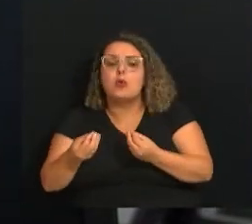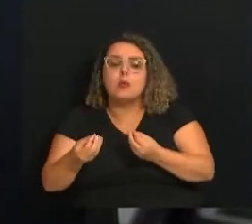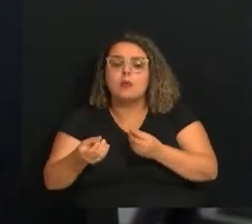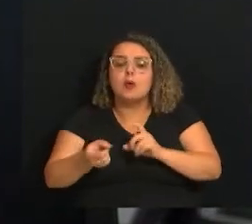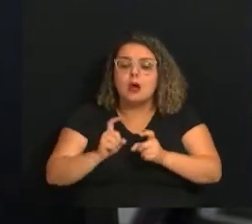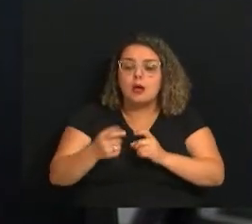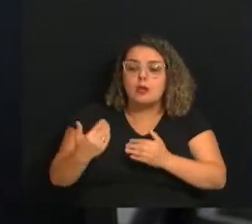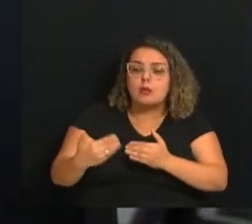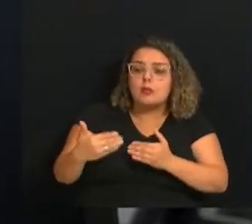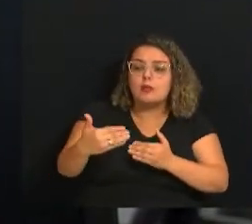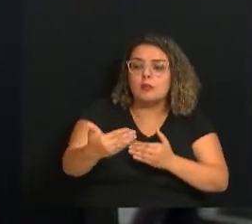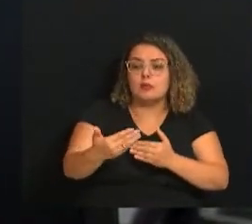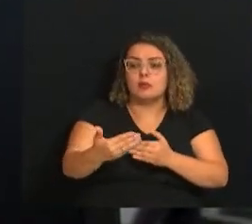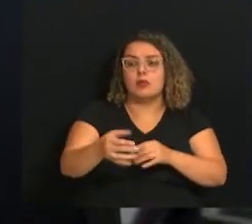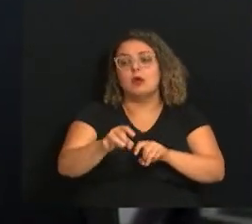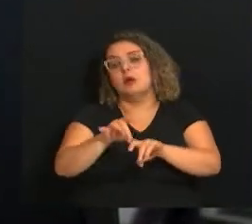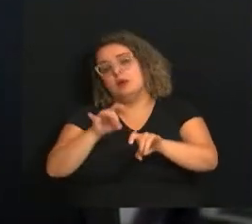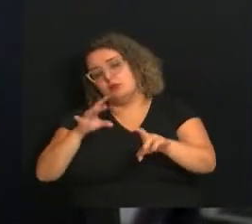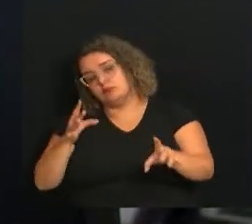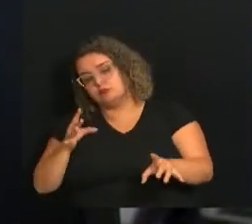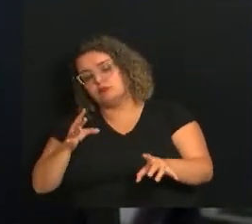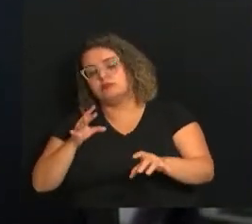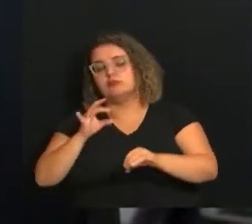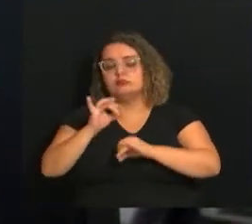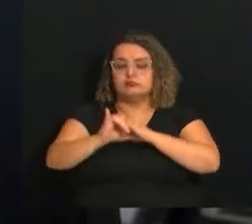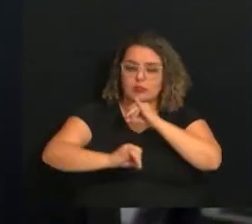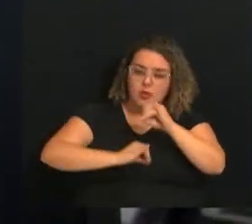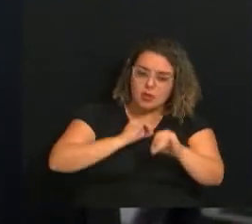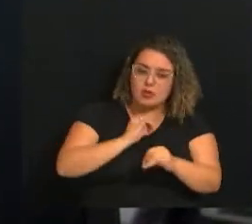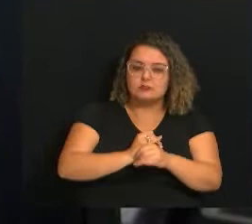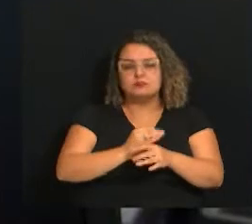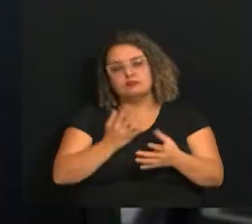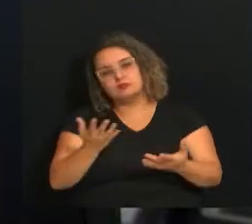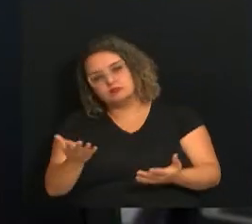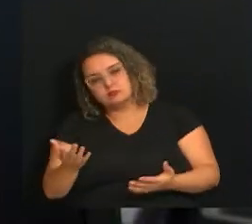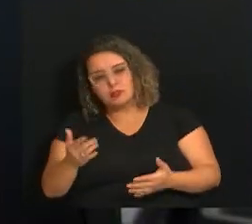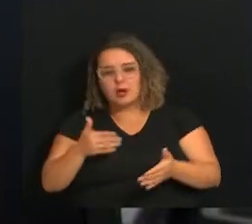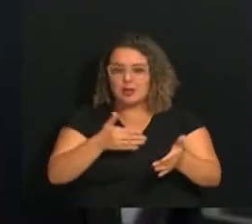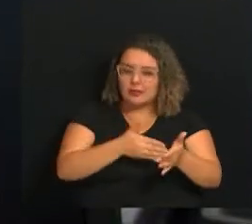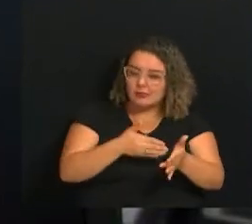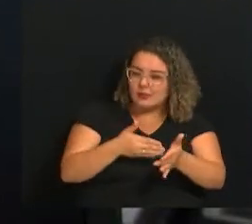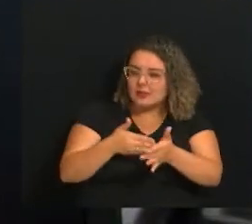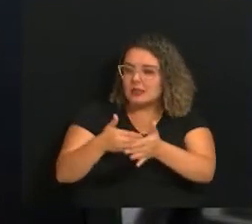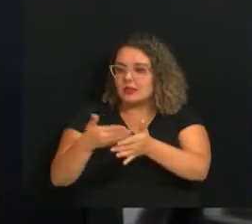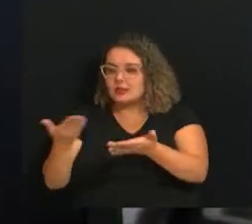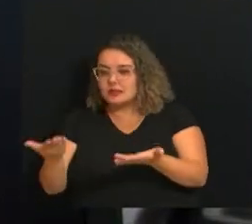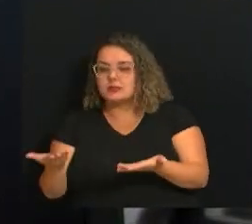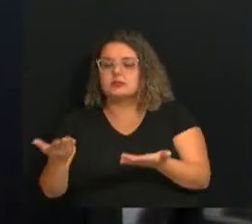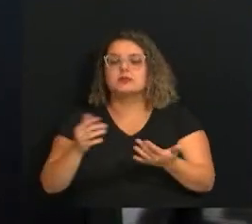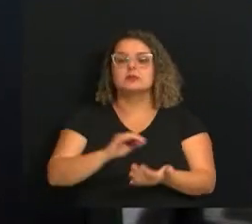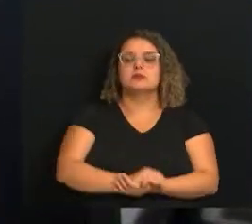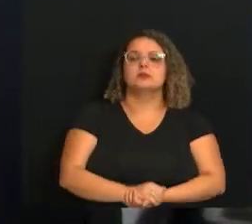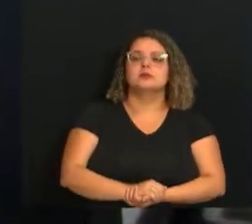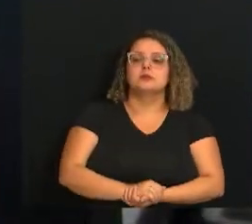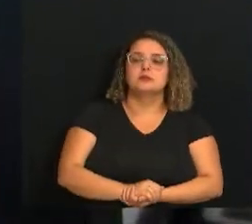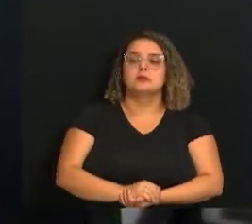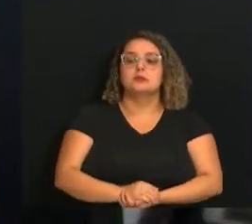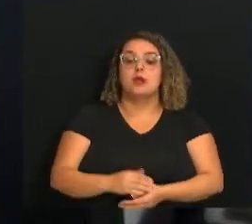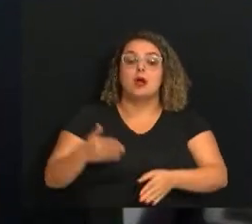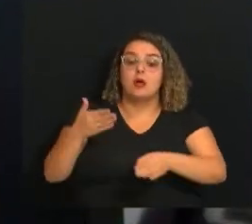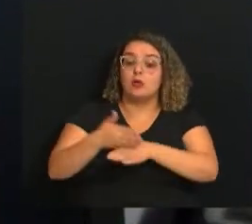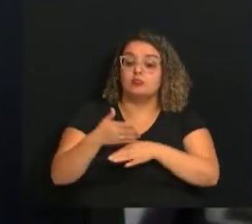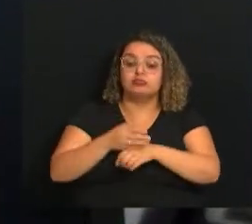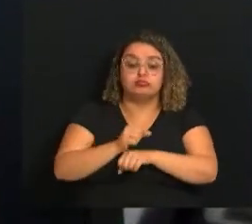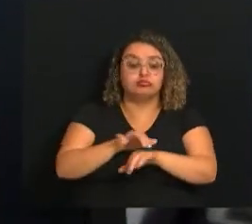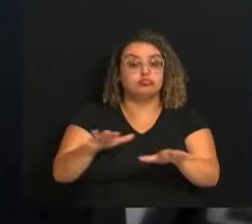gente ainda está no modo remoto, então isso traz a gente algumas limitações ainda, né? Então aquela ampla participação que a gente